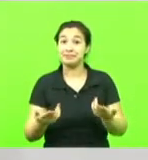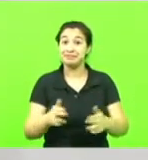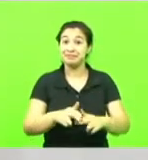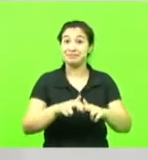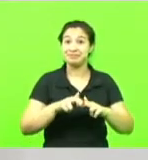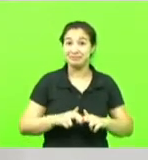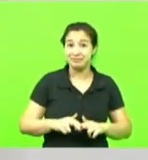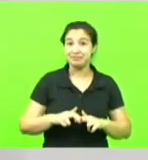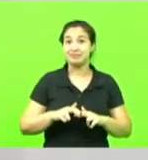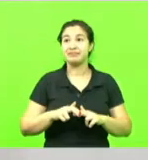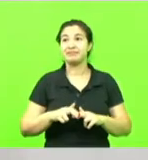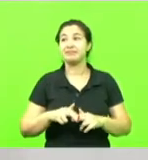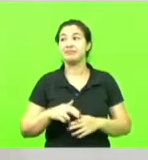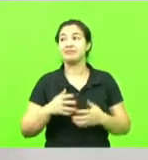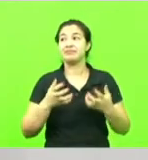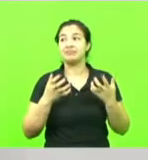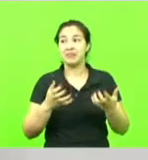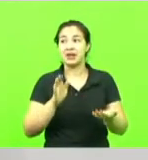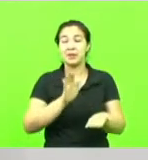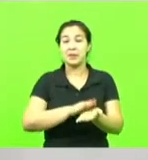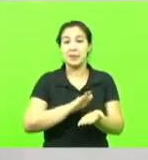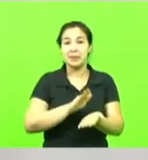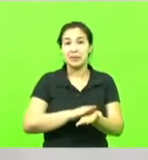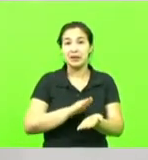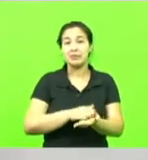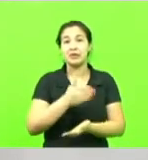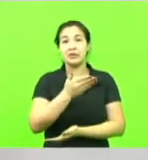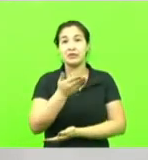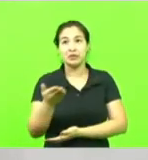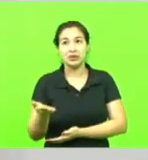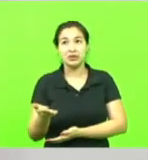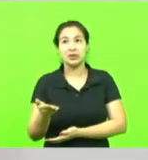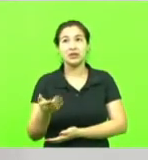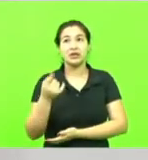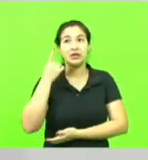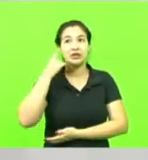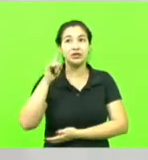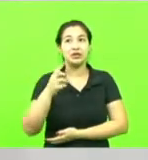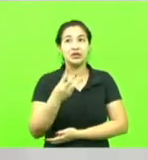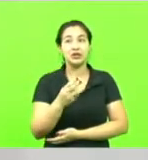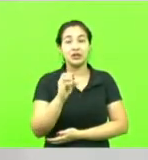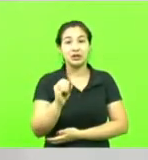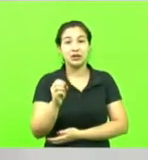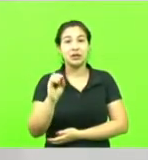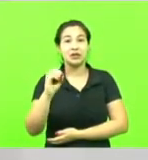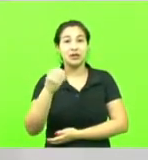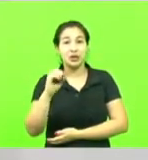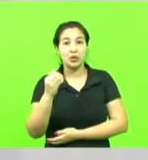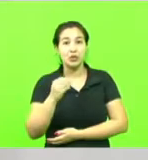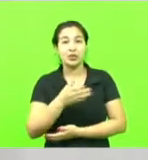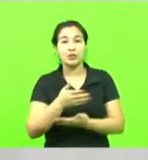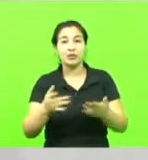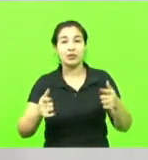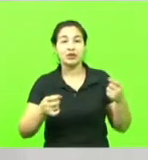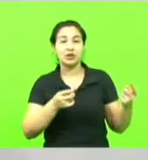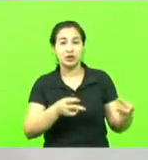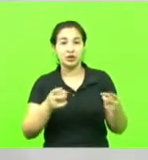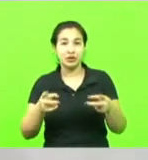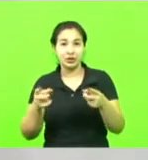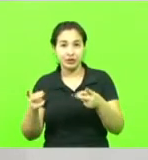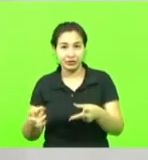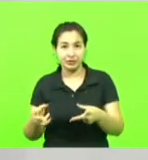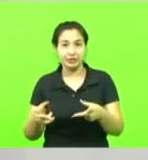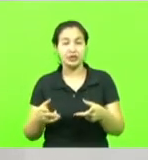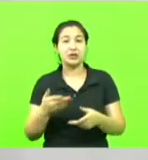deputadas, desejo aqui os nossos parabéns pela passagem agora no próximo dia 30 de outubro aos comerciários e comerciárias pelo